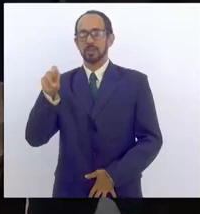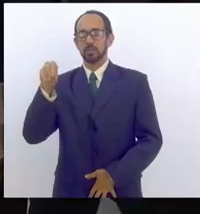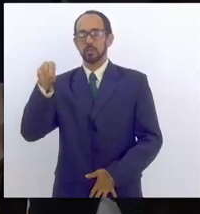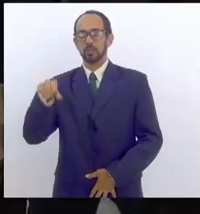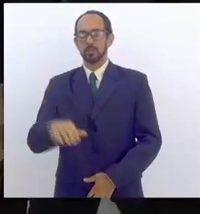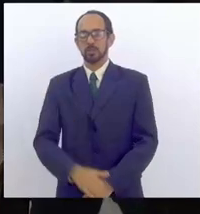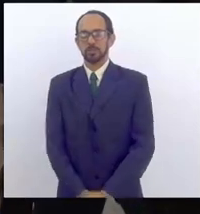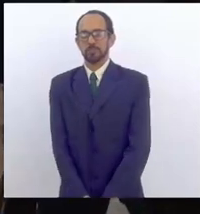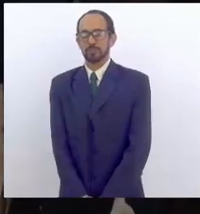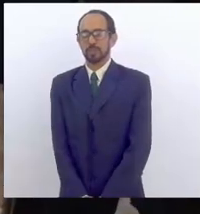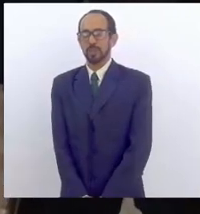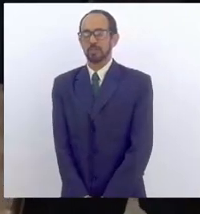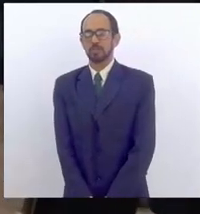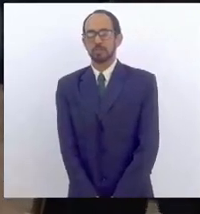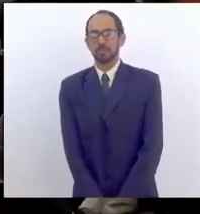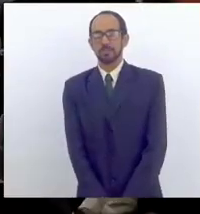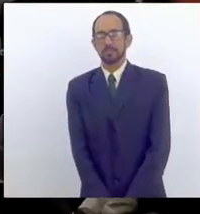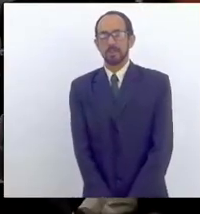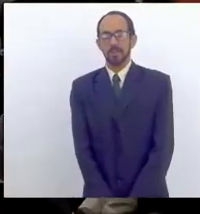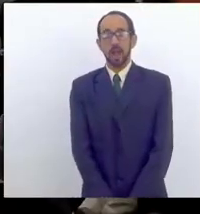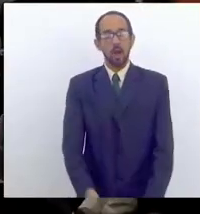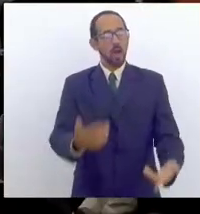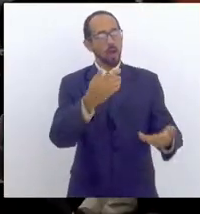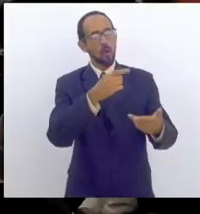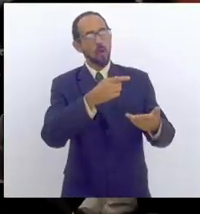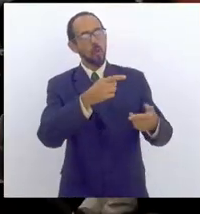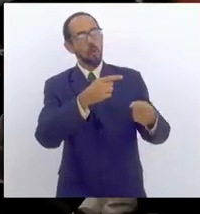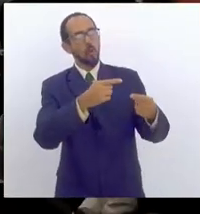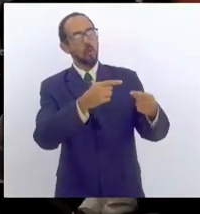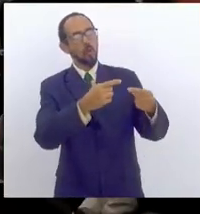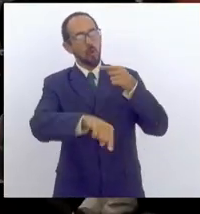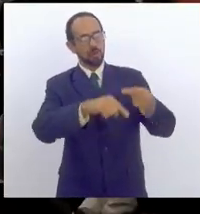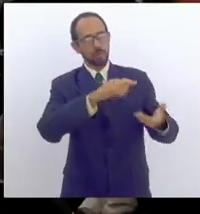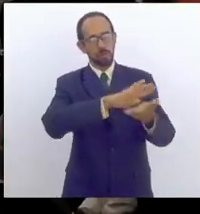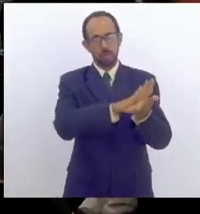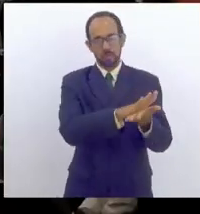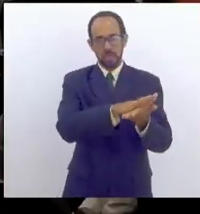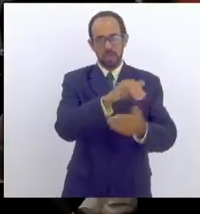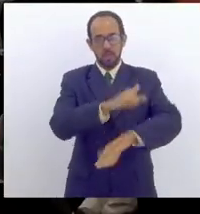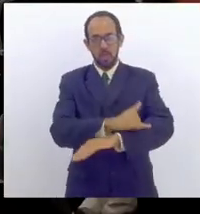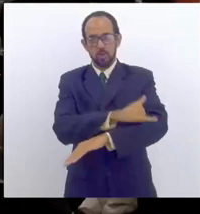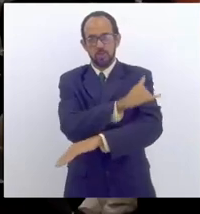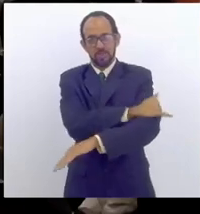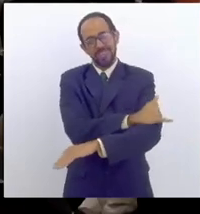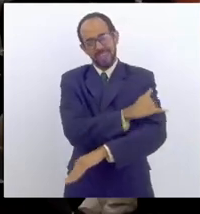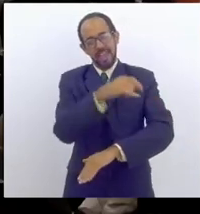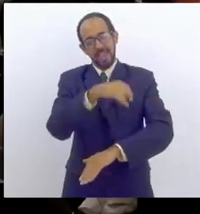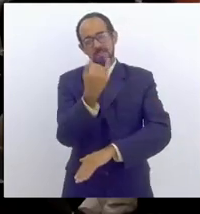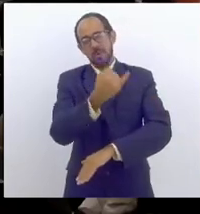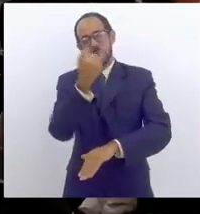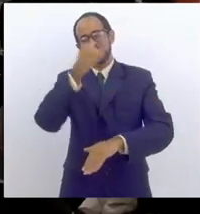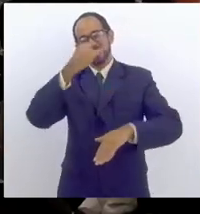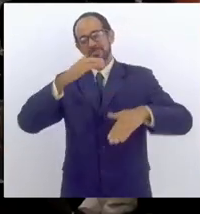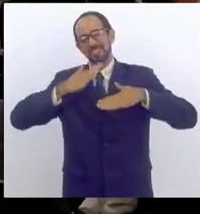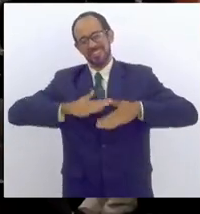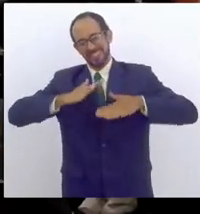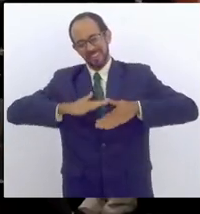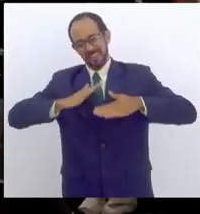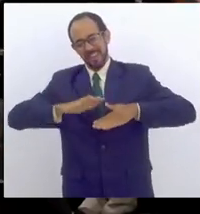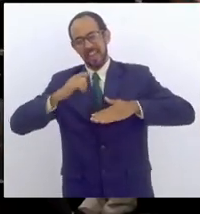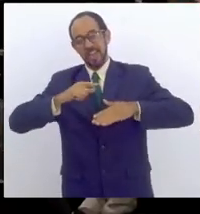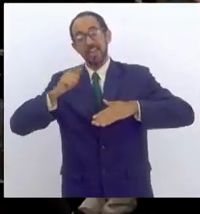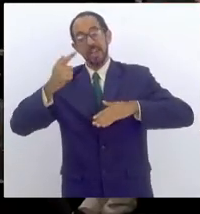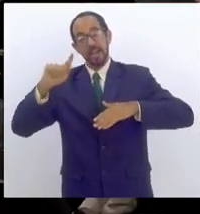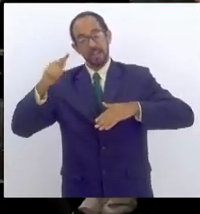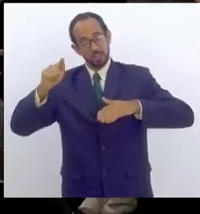O combate à gordofobia é fundamental para amenizar os espíritos e mostrar que a gente tem que garantir acessibilidade